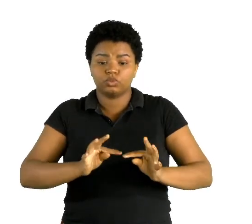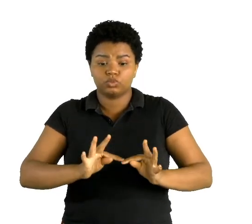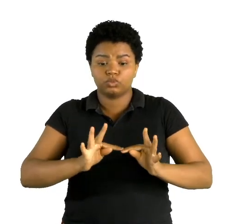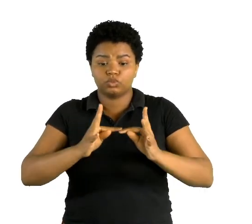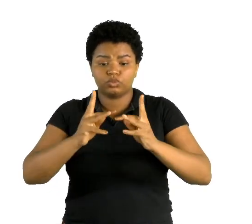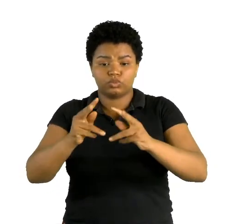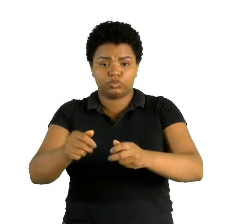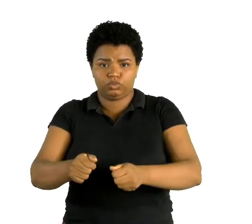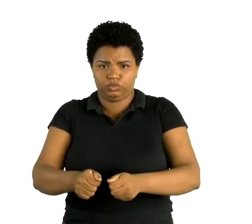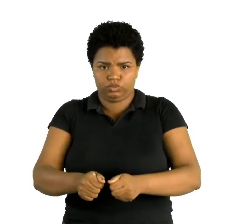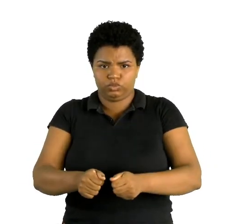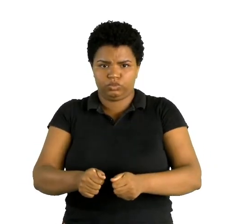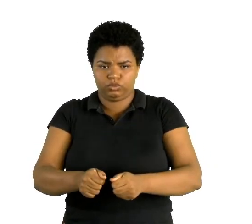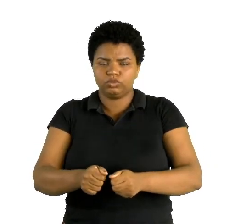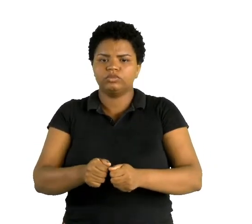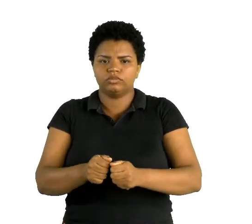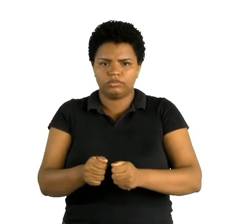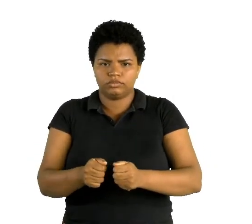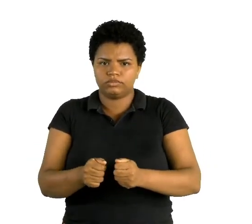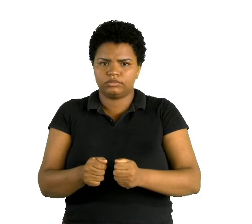todos